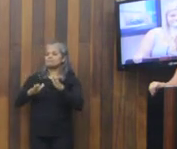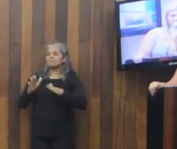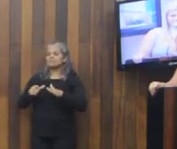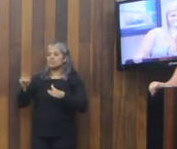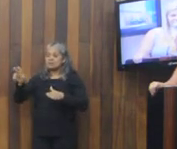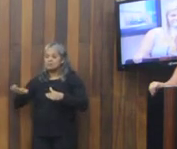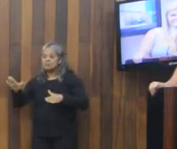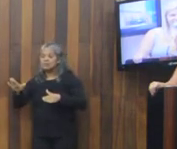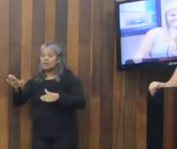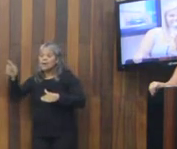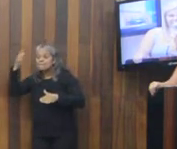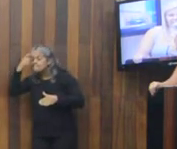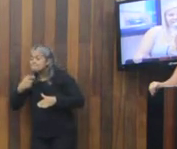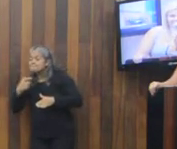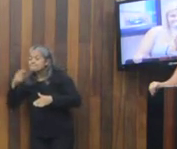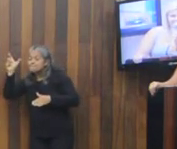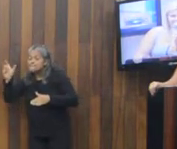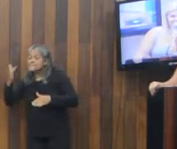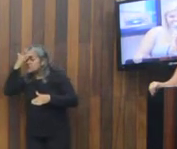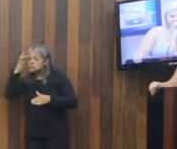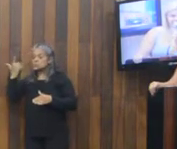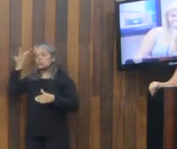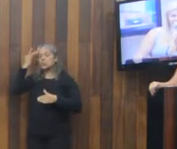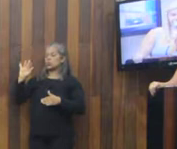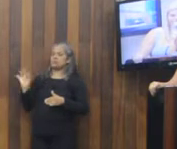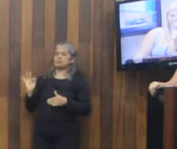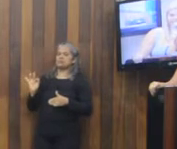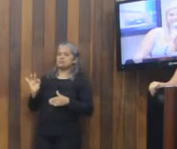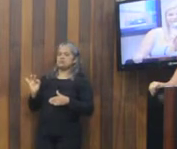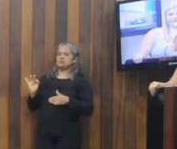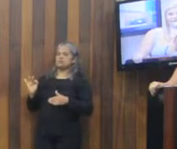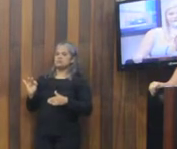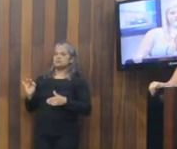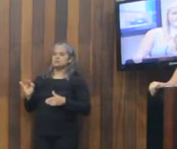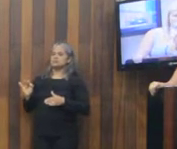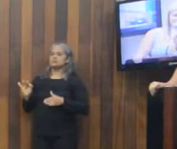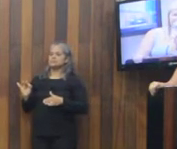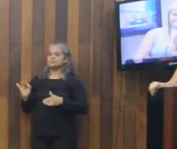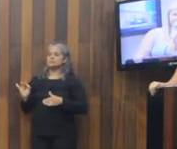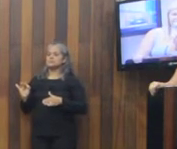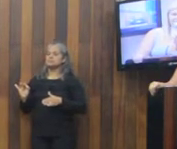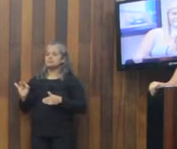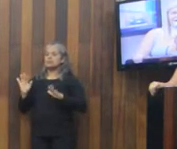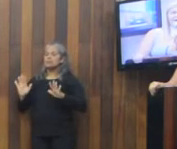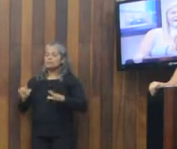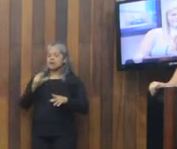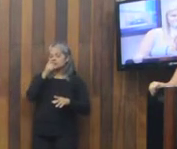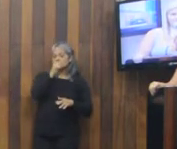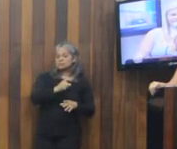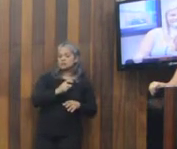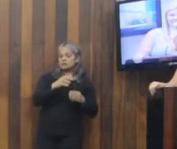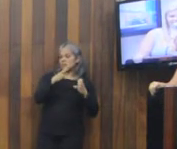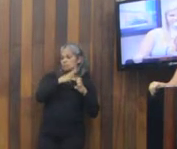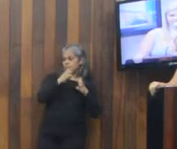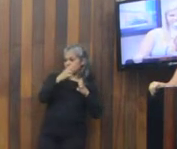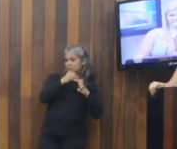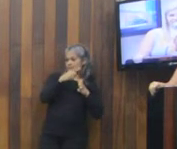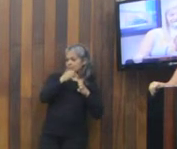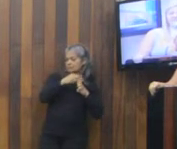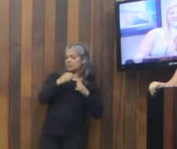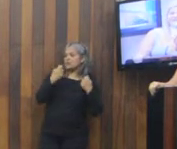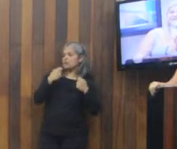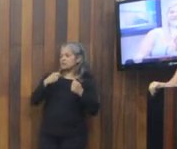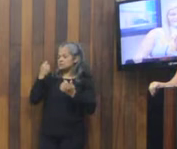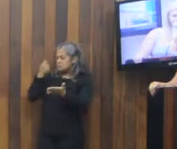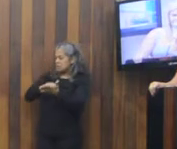não entende, mas até para ele sair de uma empresa, o comerciante, ele tem que pagar altos encargos e,